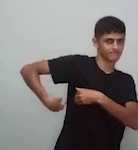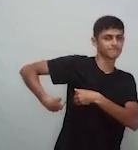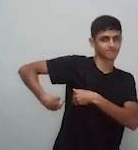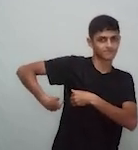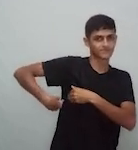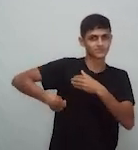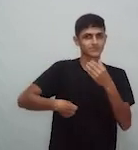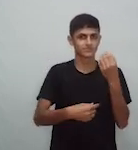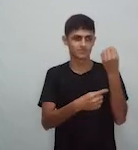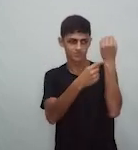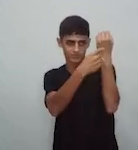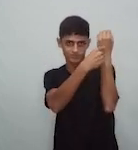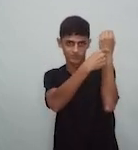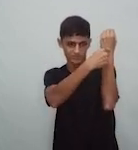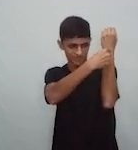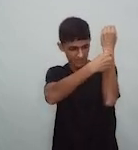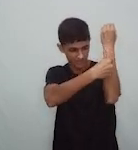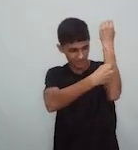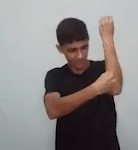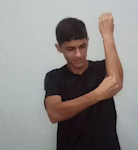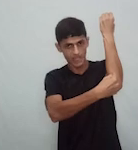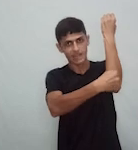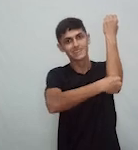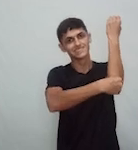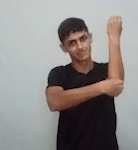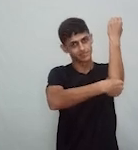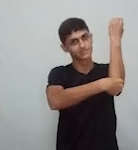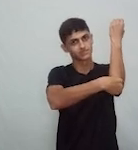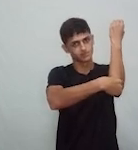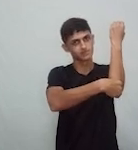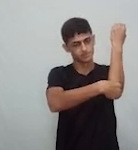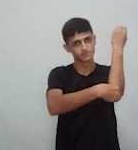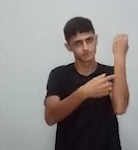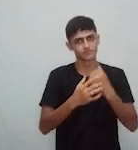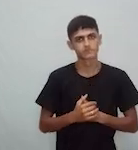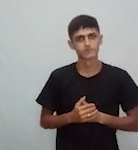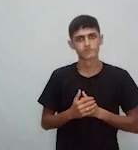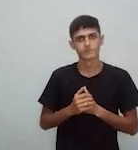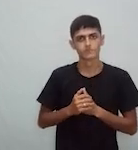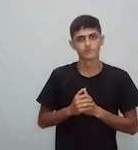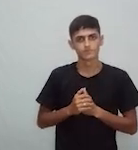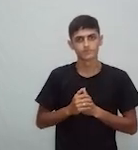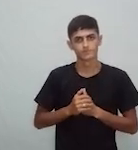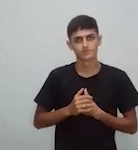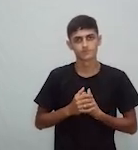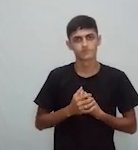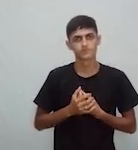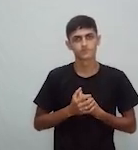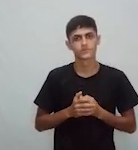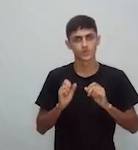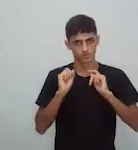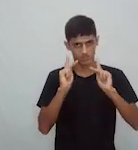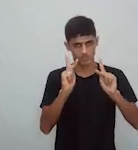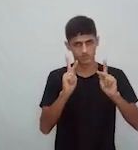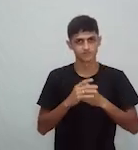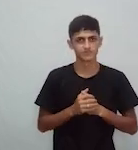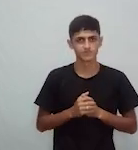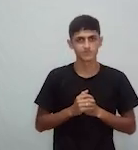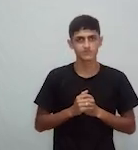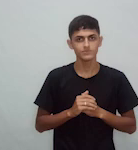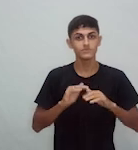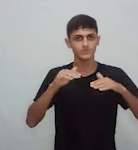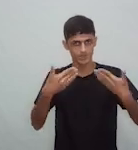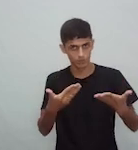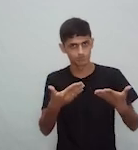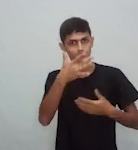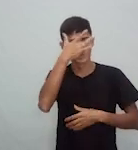coluna vertebral que protege essa parte final do nosso sistema nervoso central, certo?